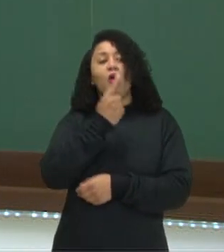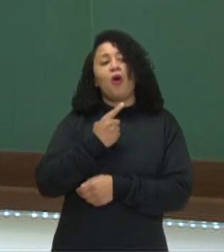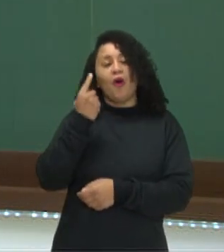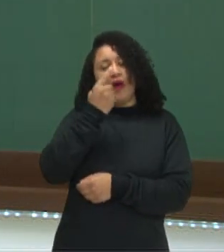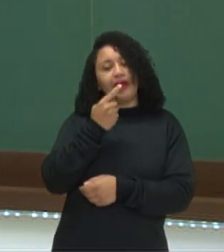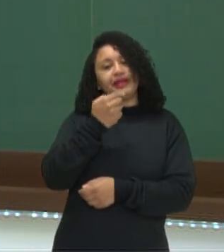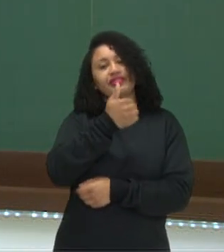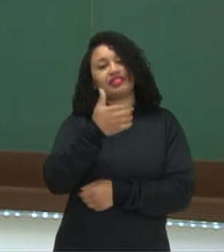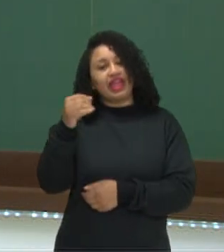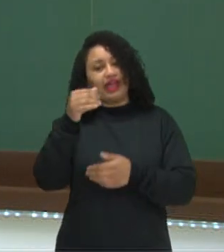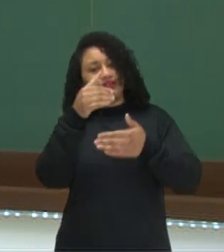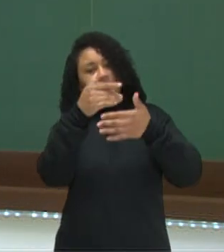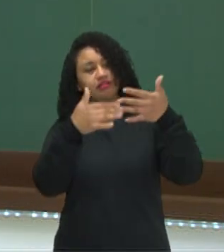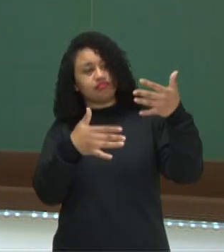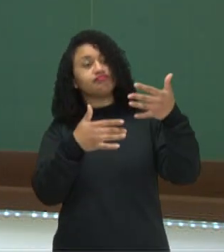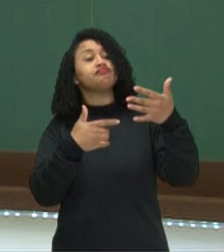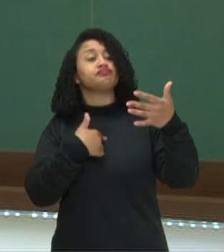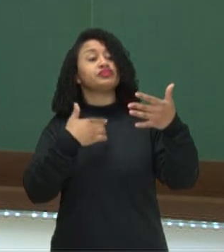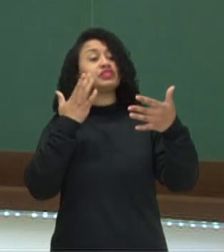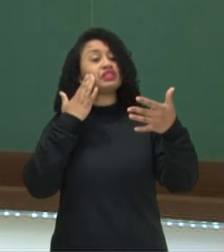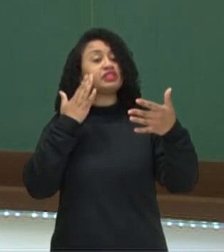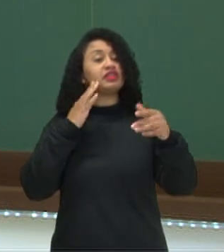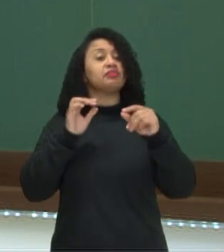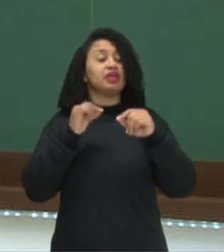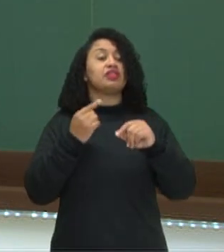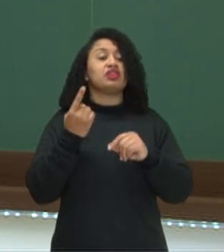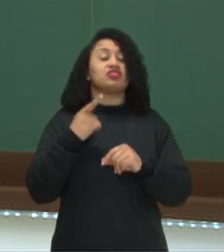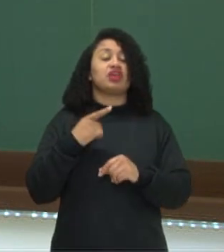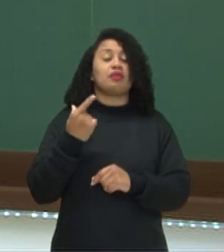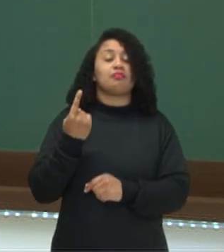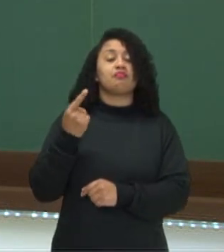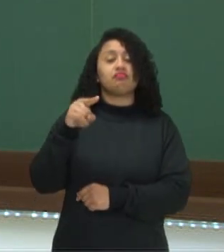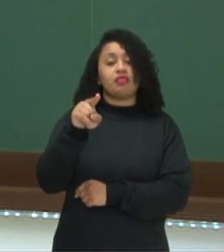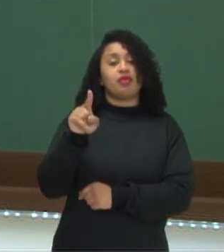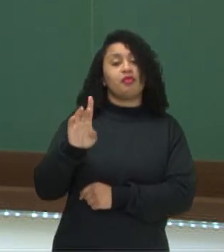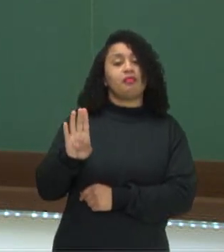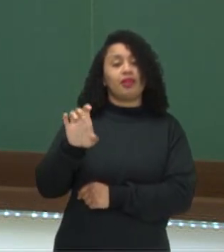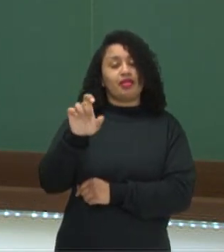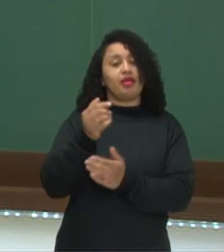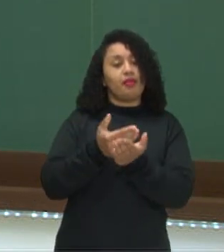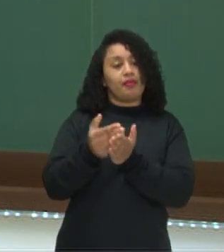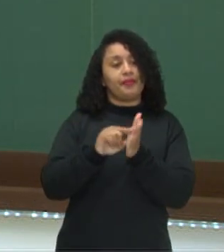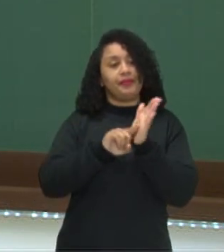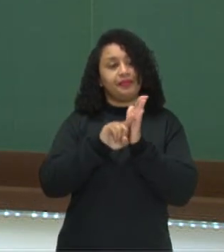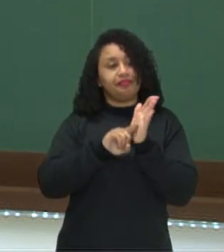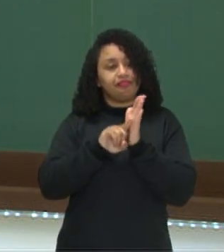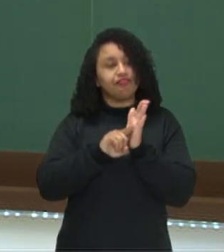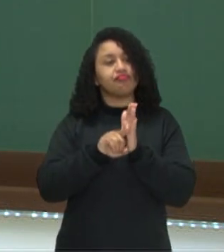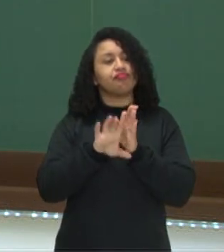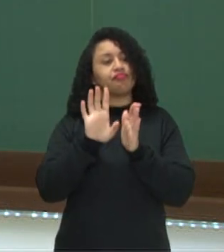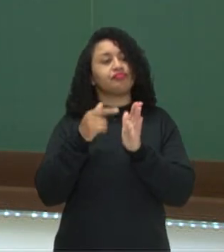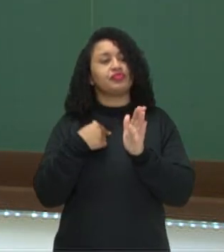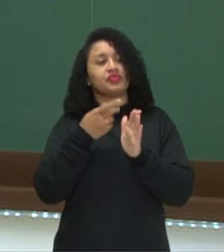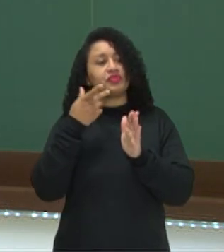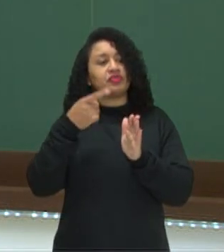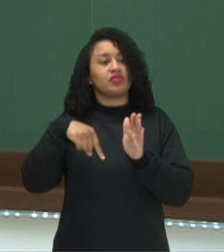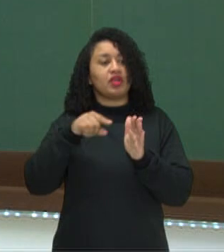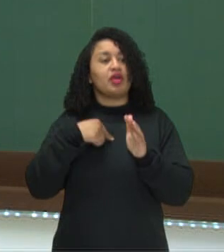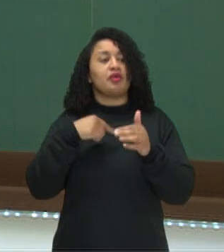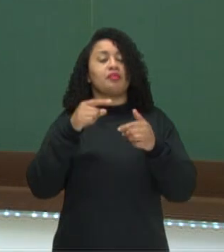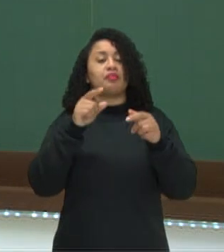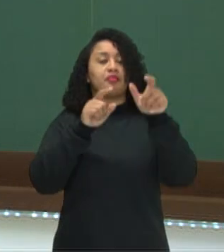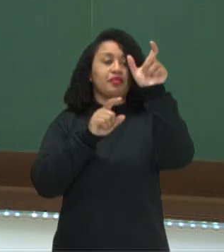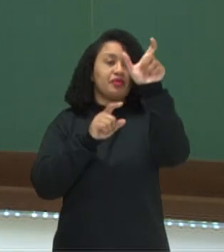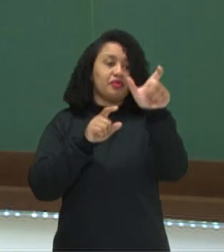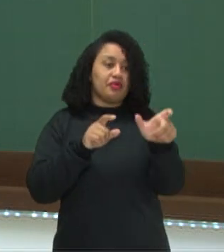horas, considerando que há 1000 bactérias no início da pesquisa. Então, como eu falei para vocês, primeiro,